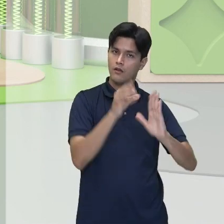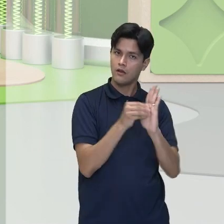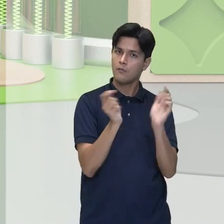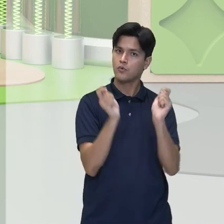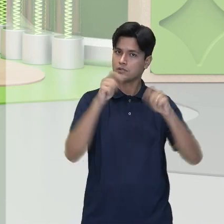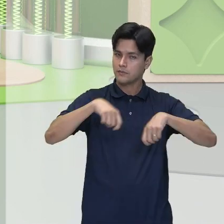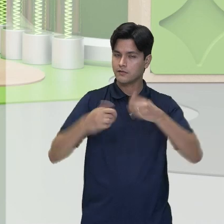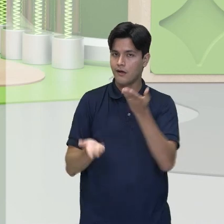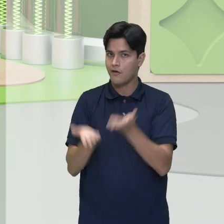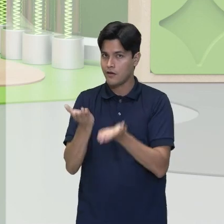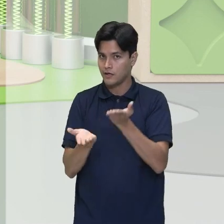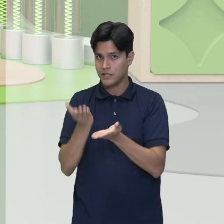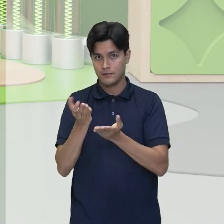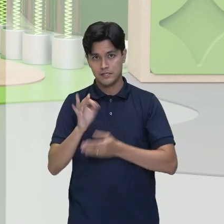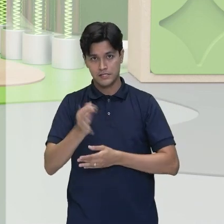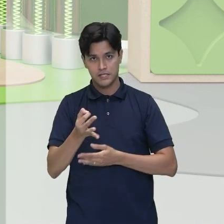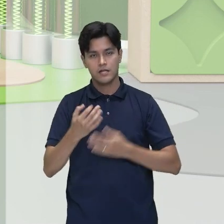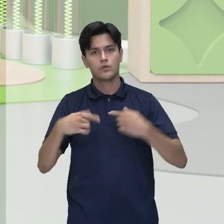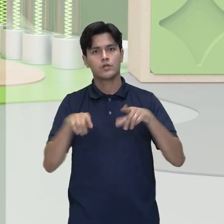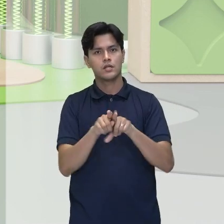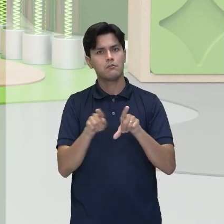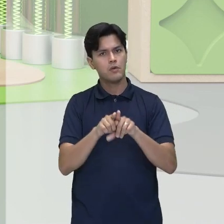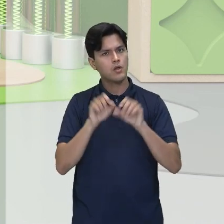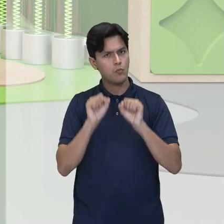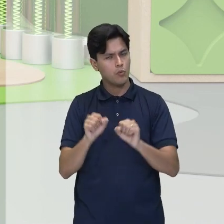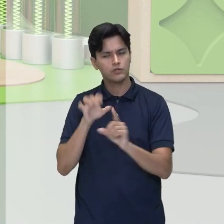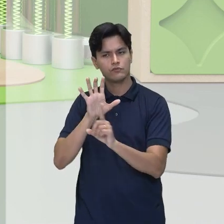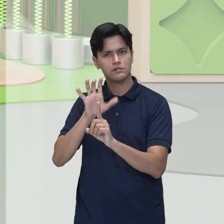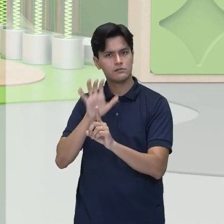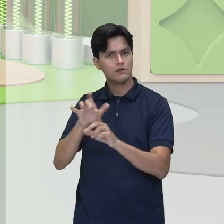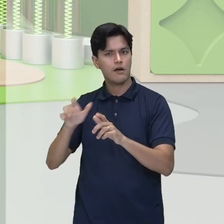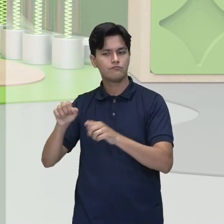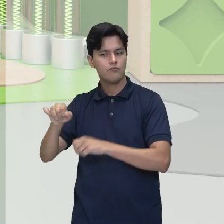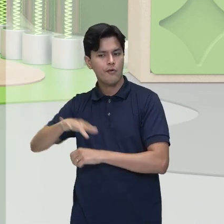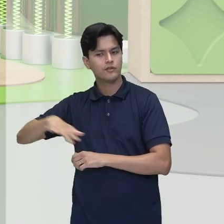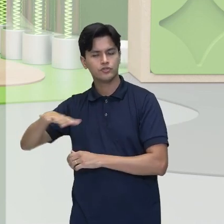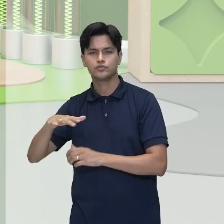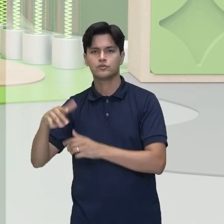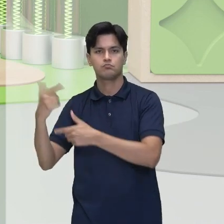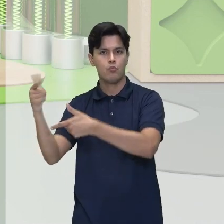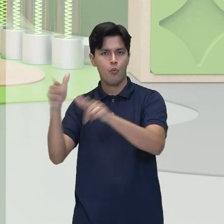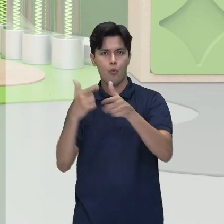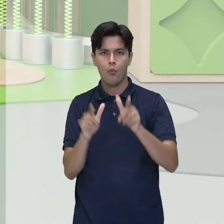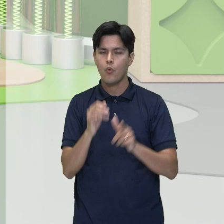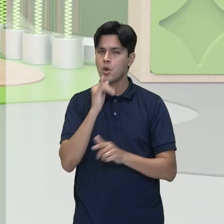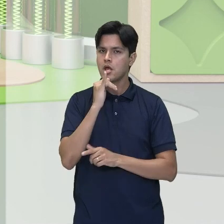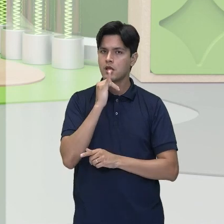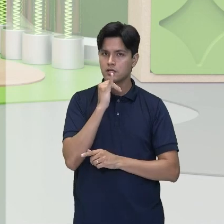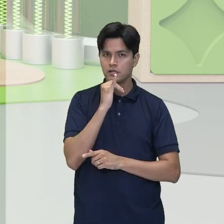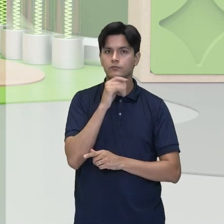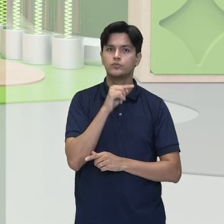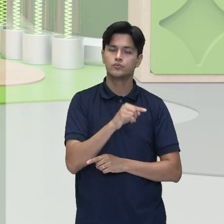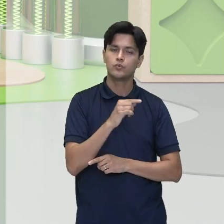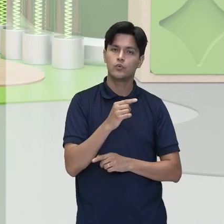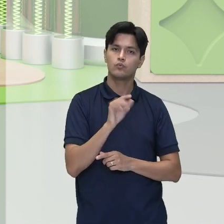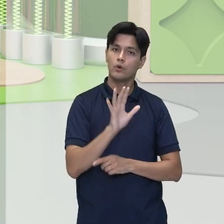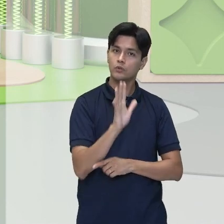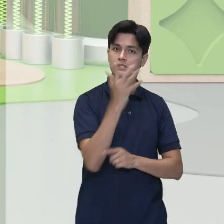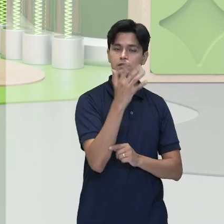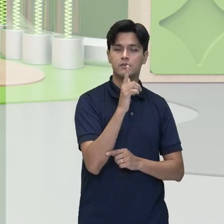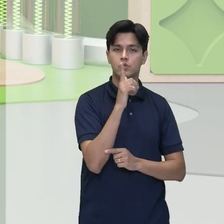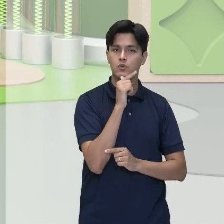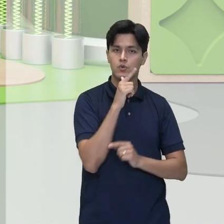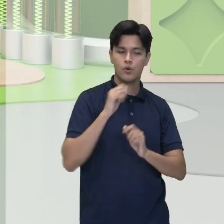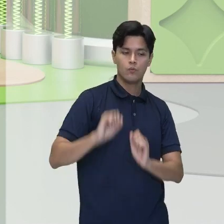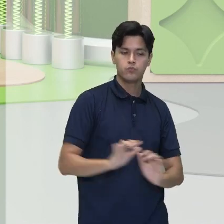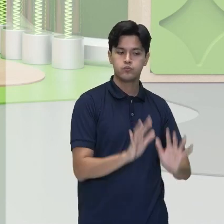tá? E isso pode influenciar então em outras regiões. Como eu acabei de citar, esses rios voadores, né? Se eles têm aí uma